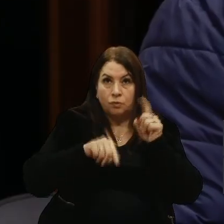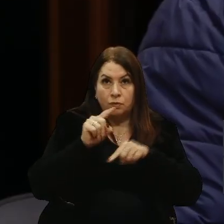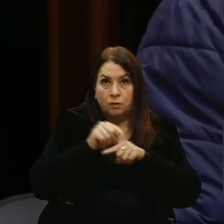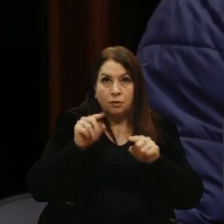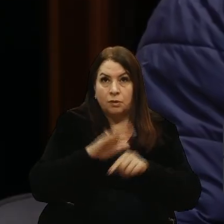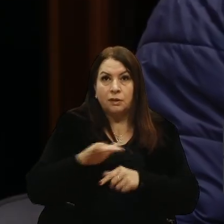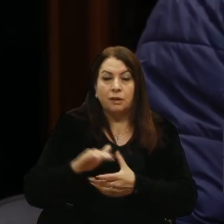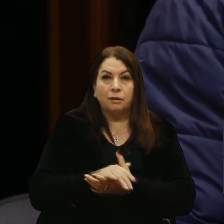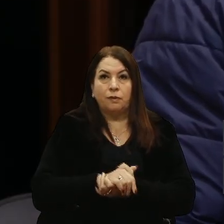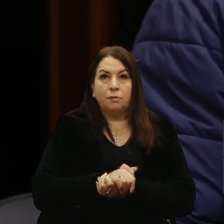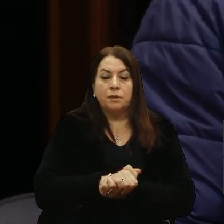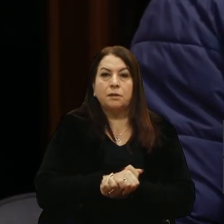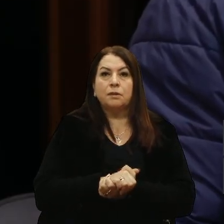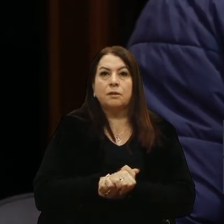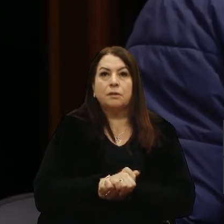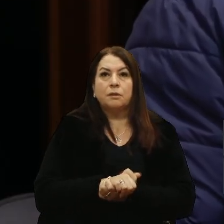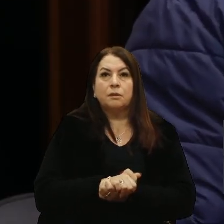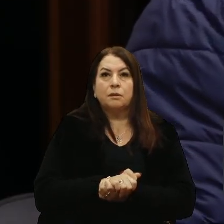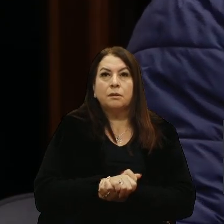crianças.